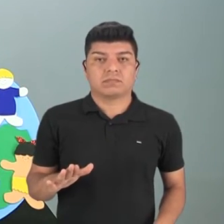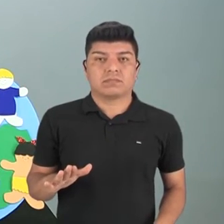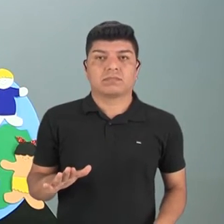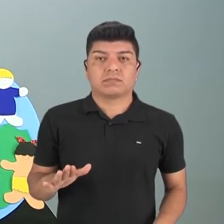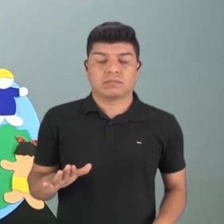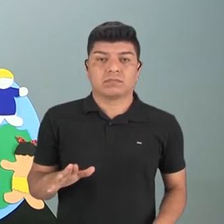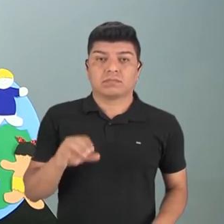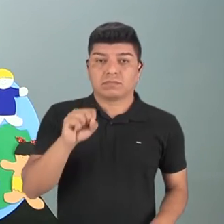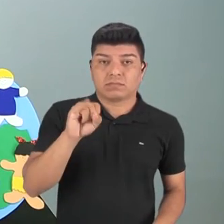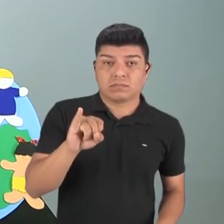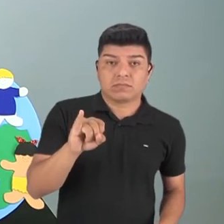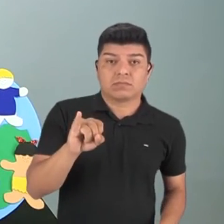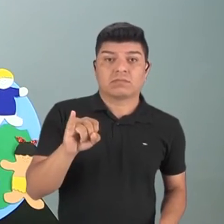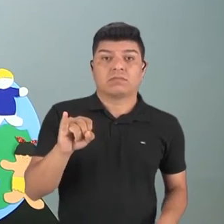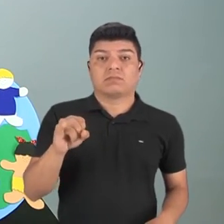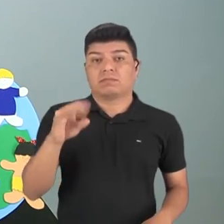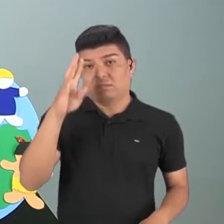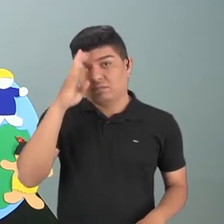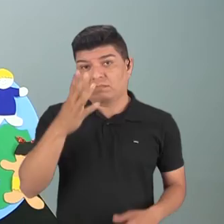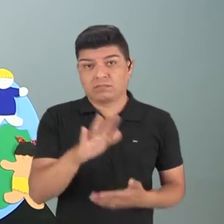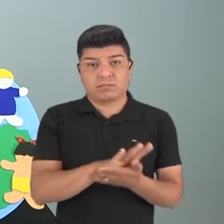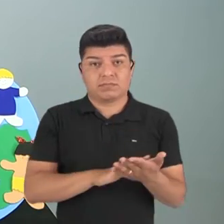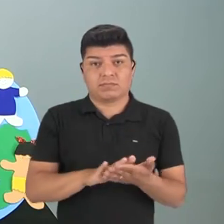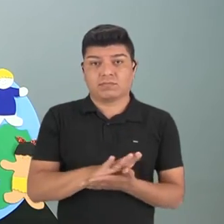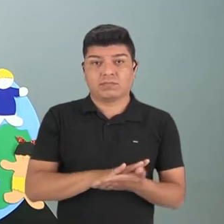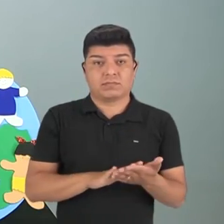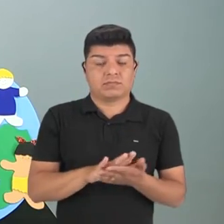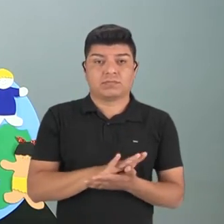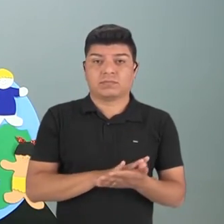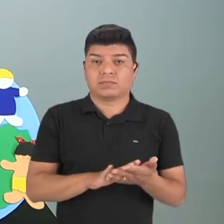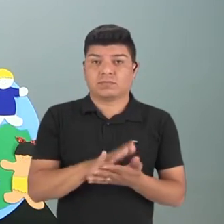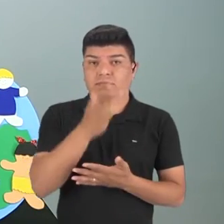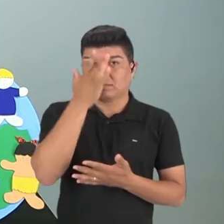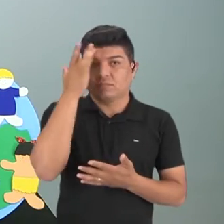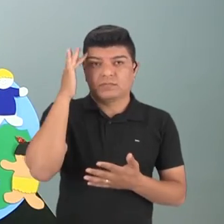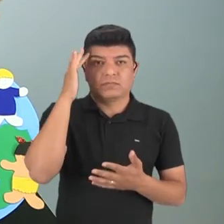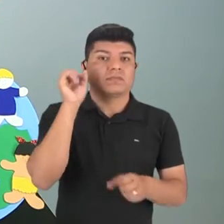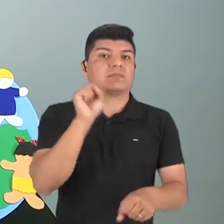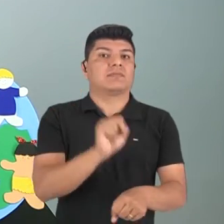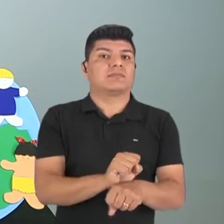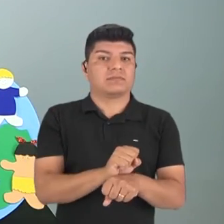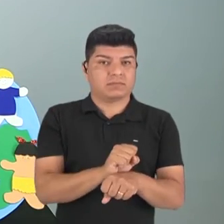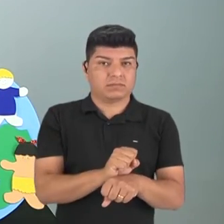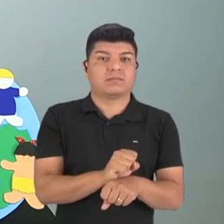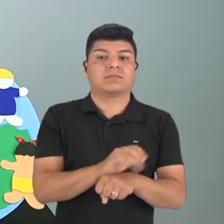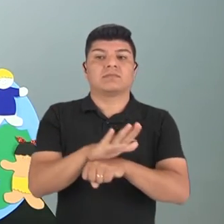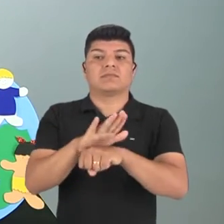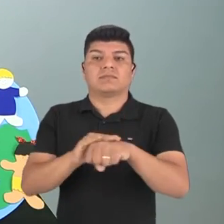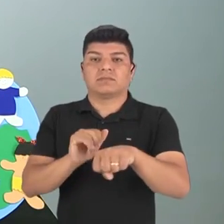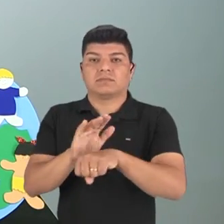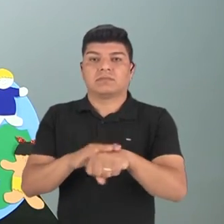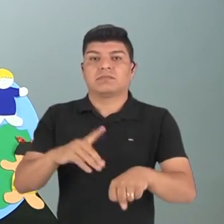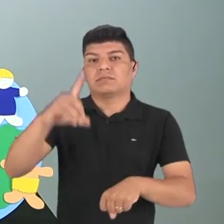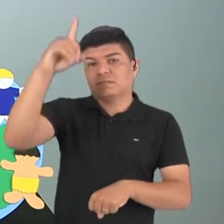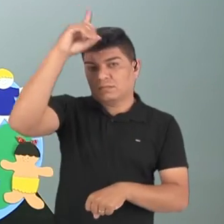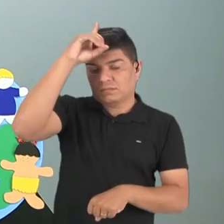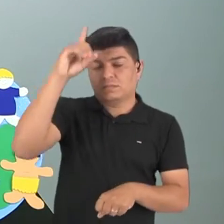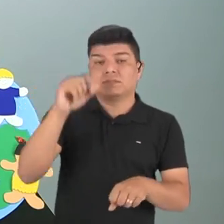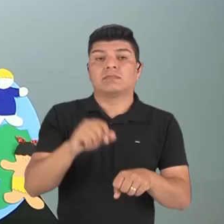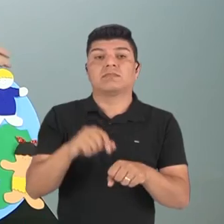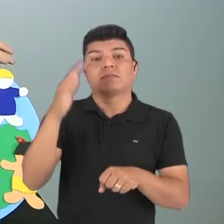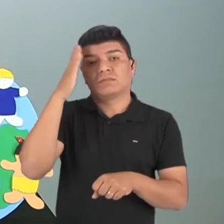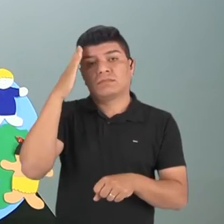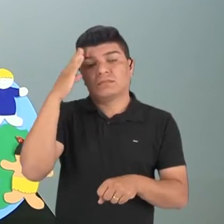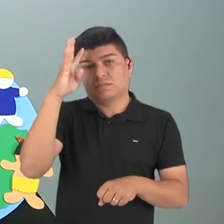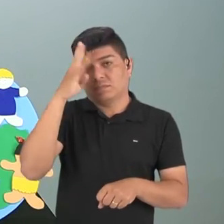E se nada se resolver, se a pessoa não parar, você chama um adulto que ele vai